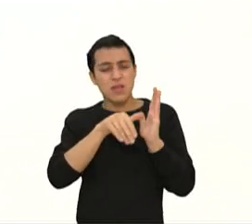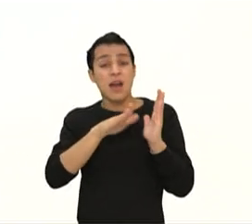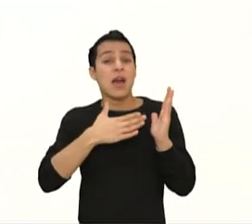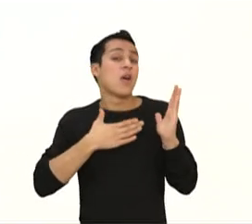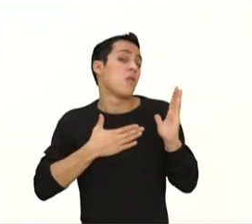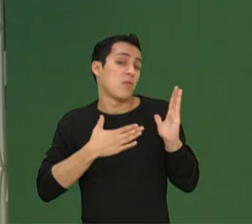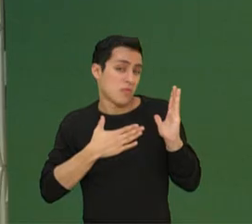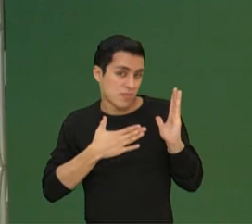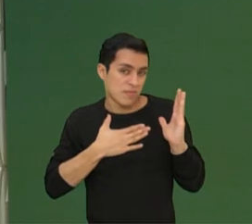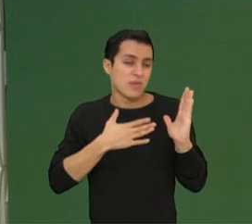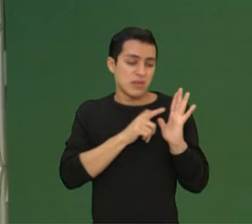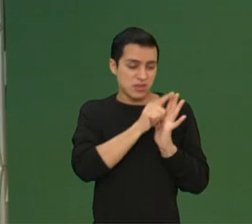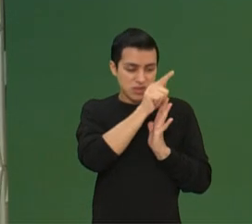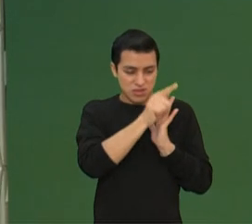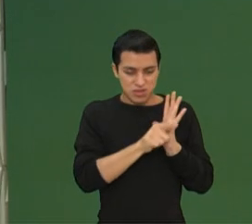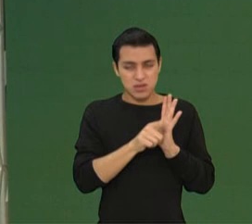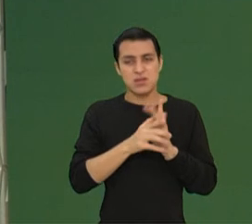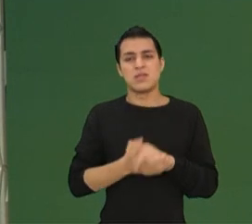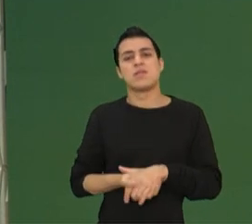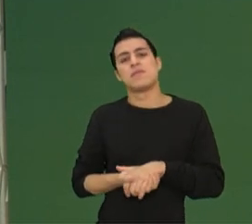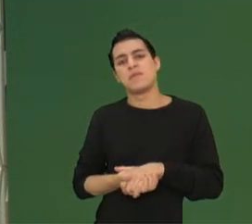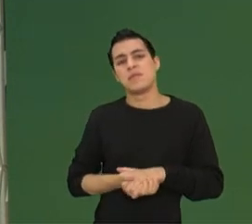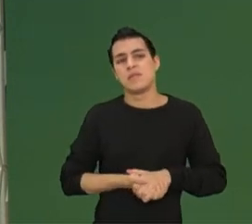mais gostou de gênero textual.